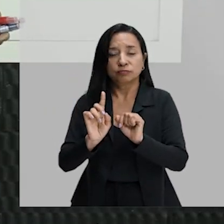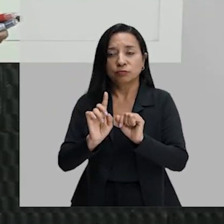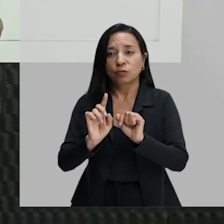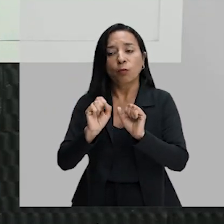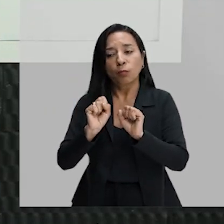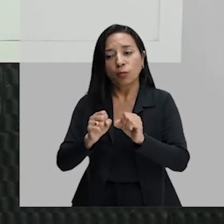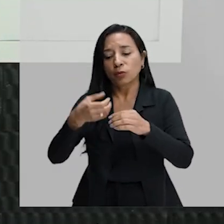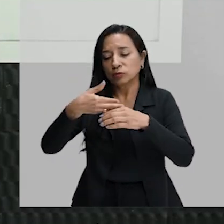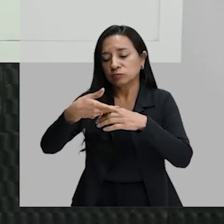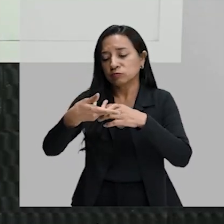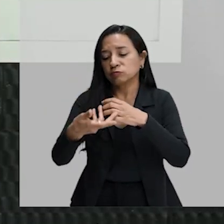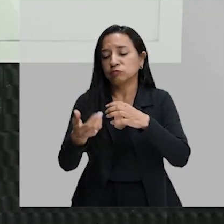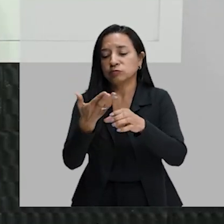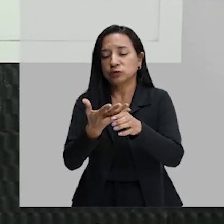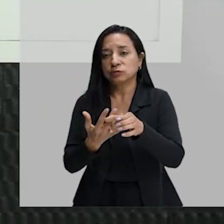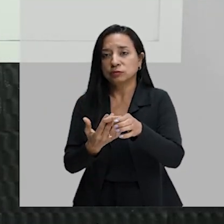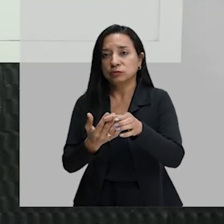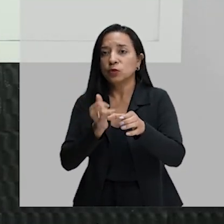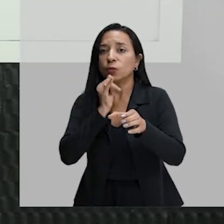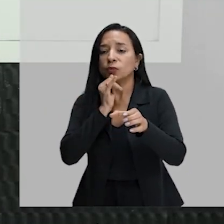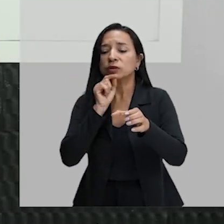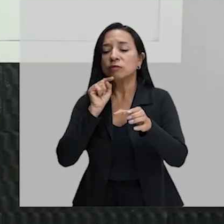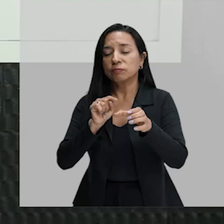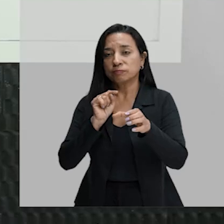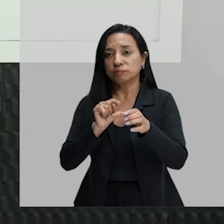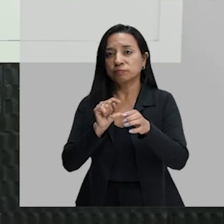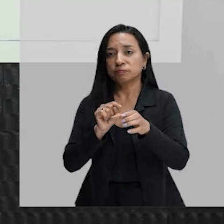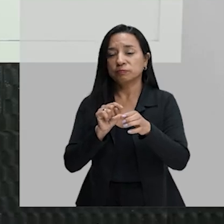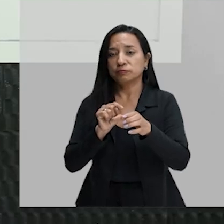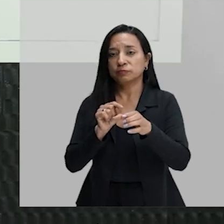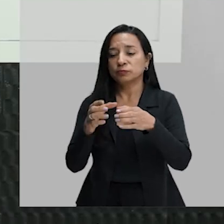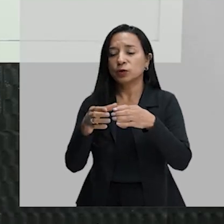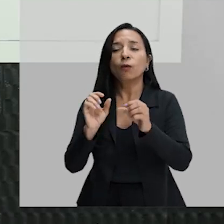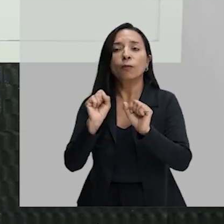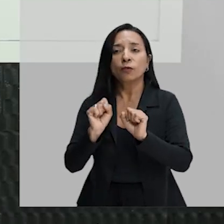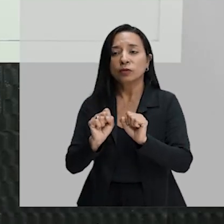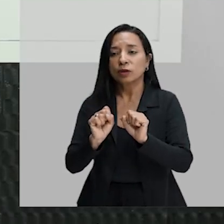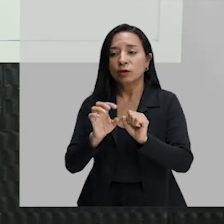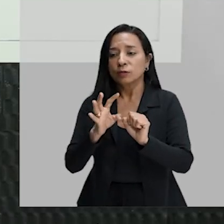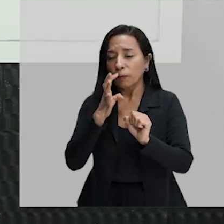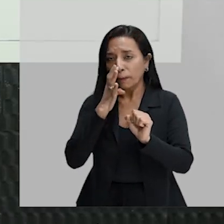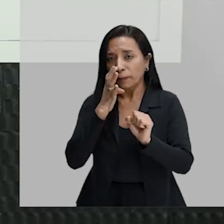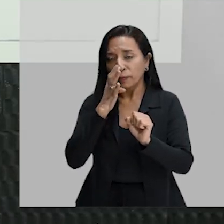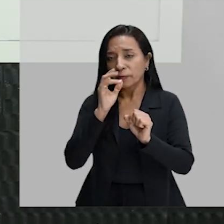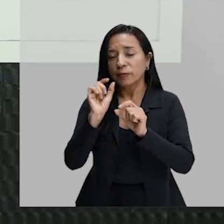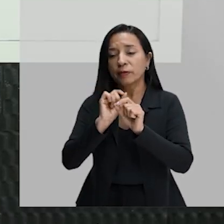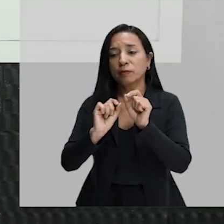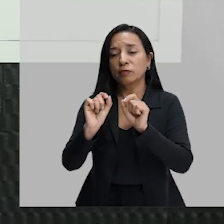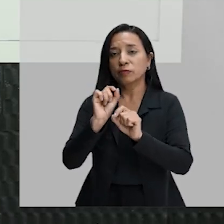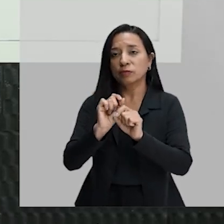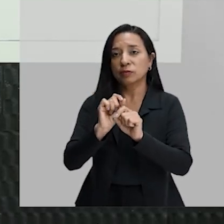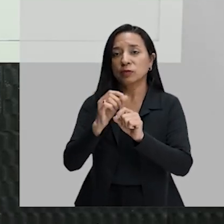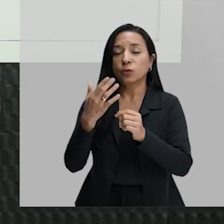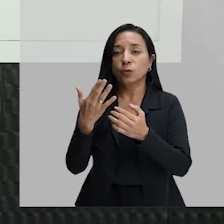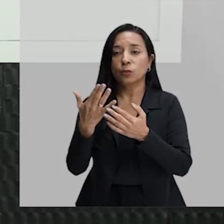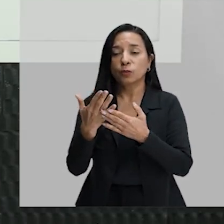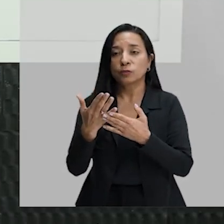derramar. Um exemplo disso, nós podemos perceber, é